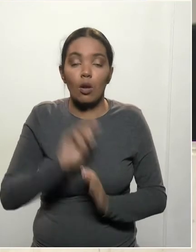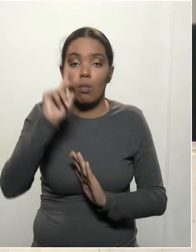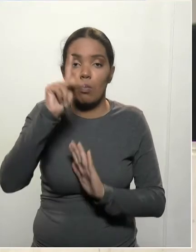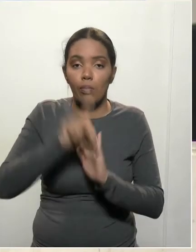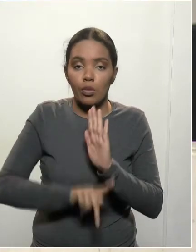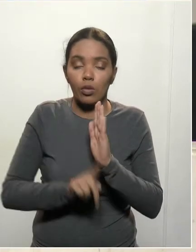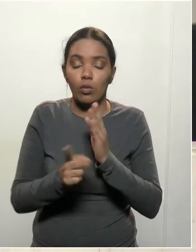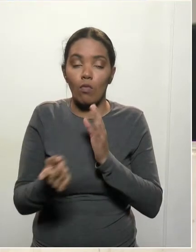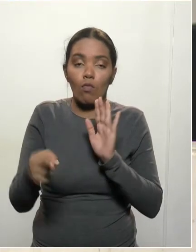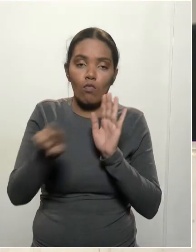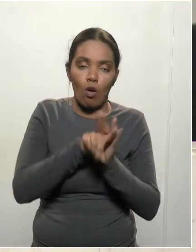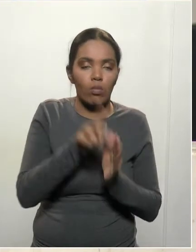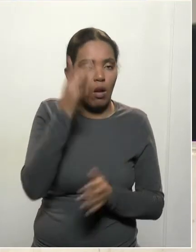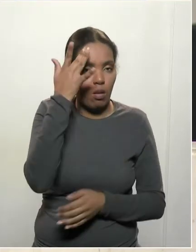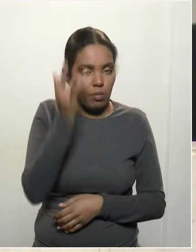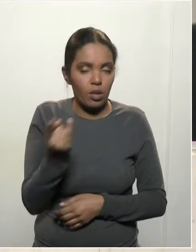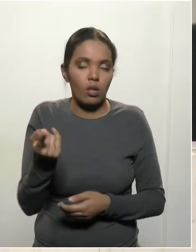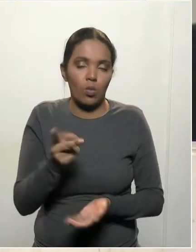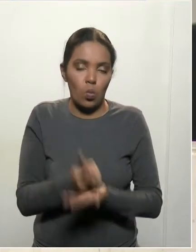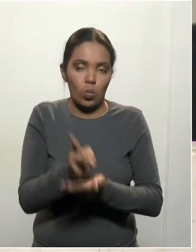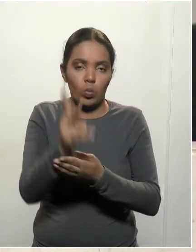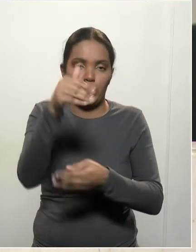volta na sessão de amanhã.